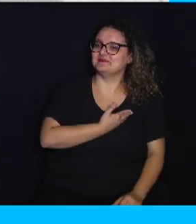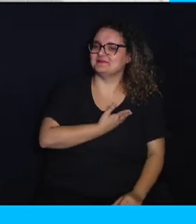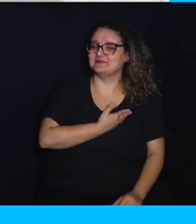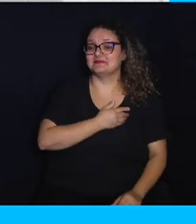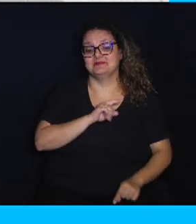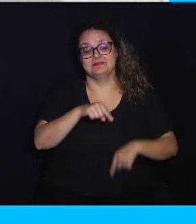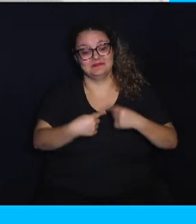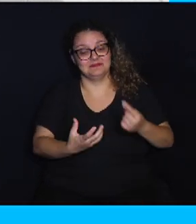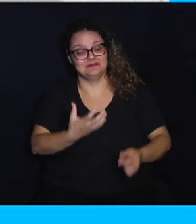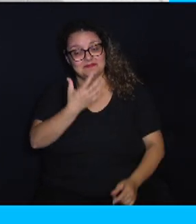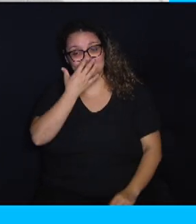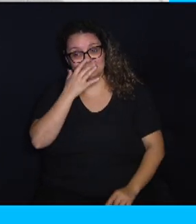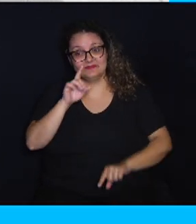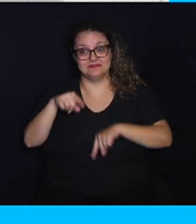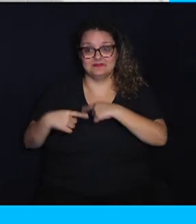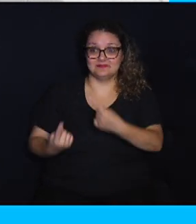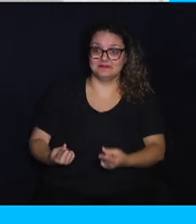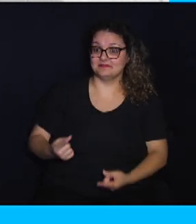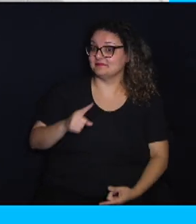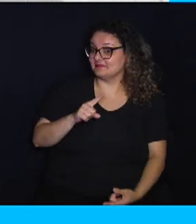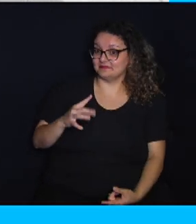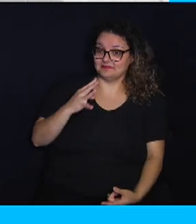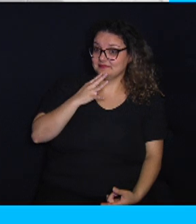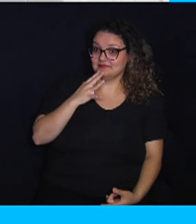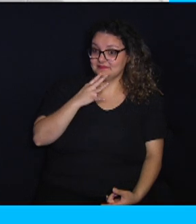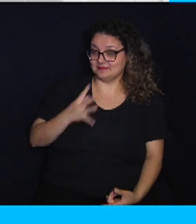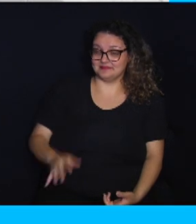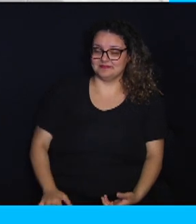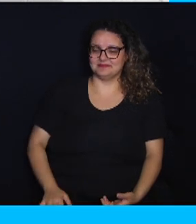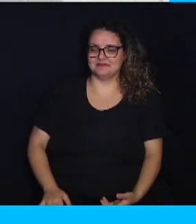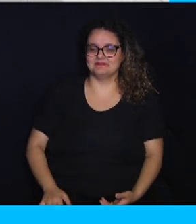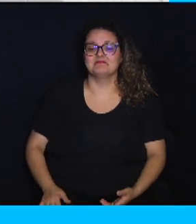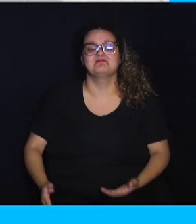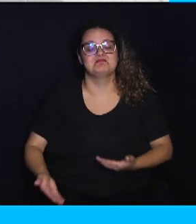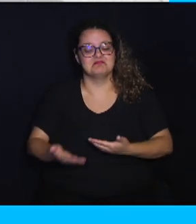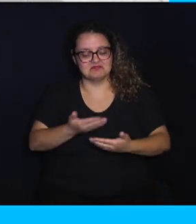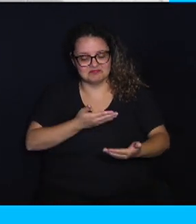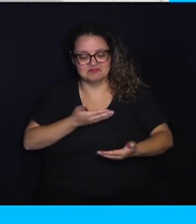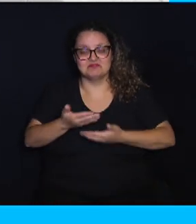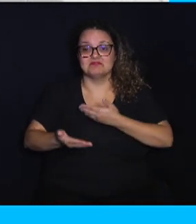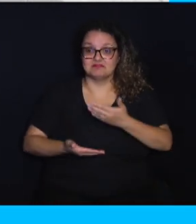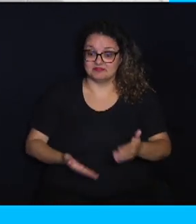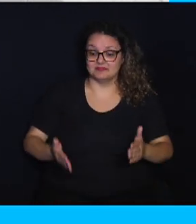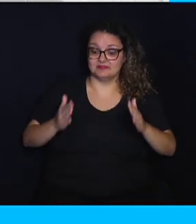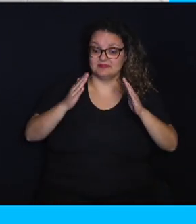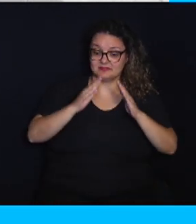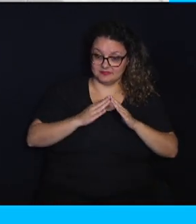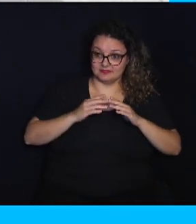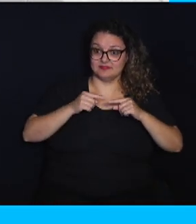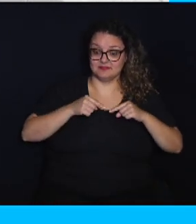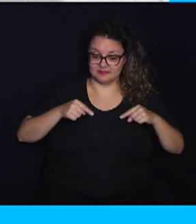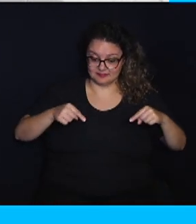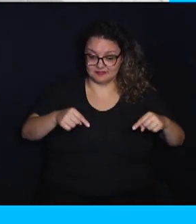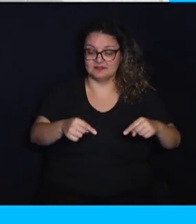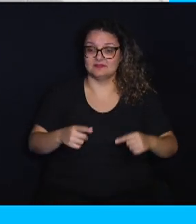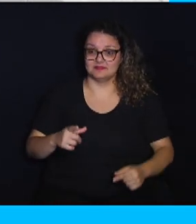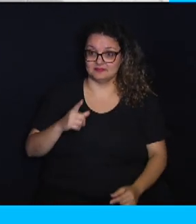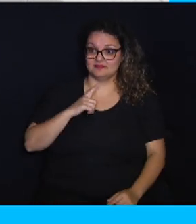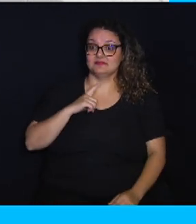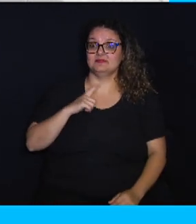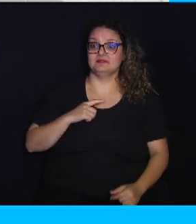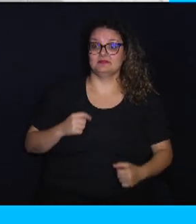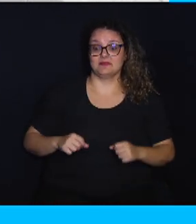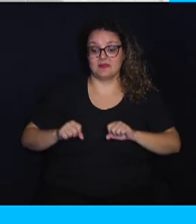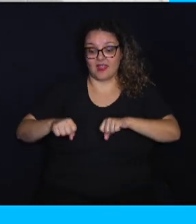outros cães ou com desconhecidos. Ele se dá muito bem em uma casa com quintal, onde pode correr